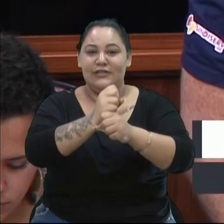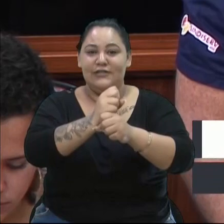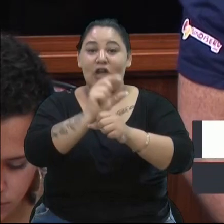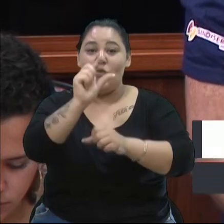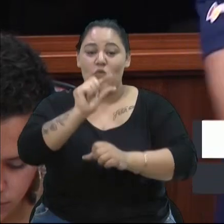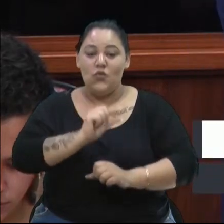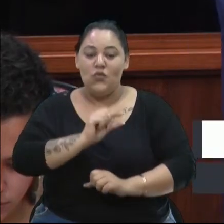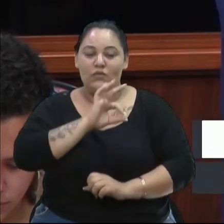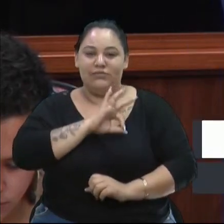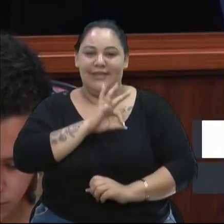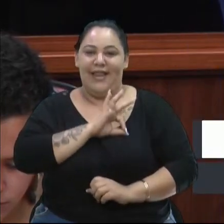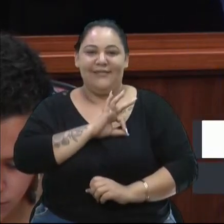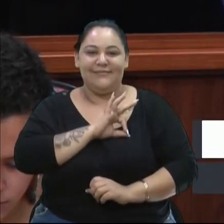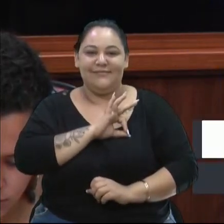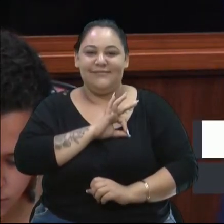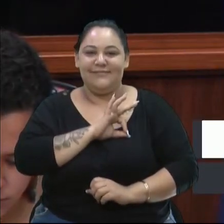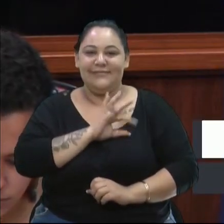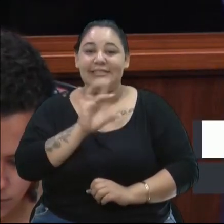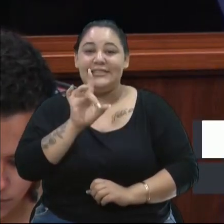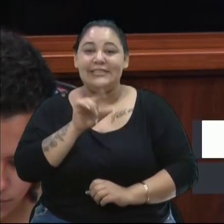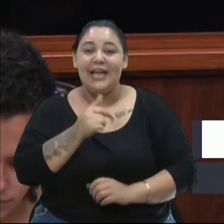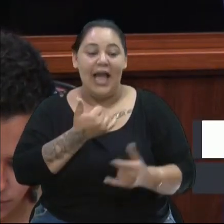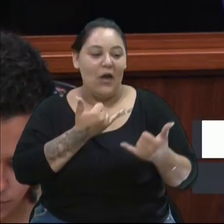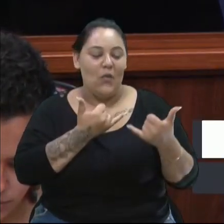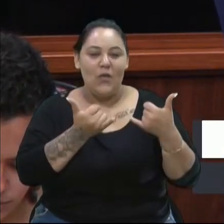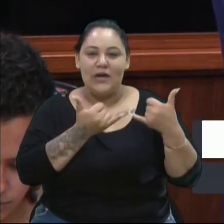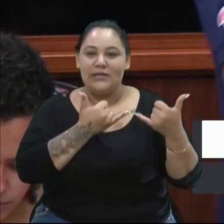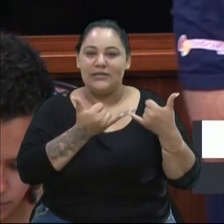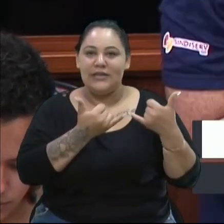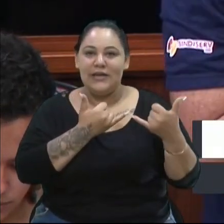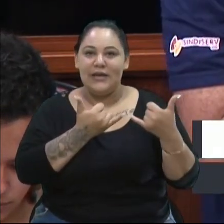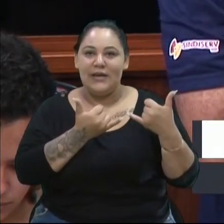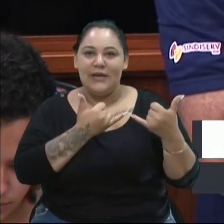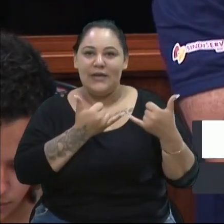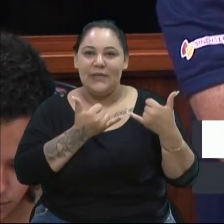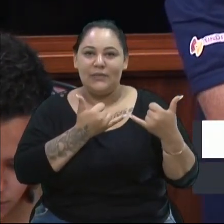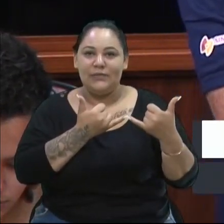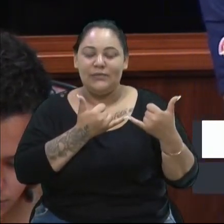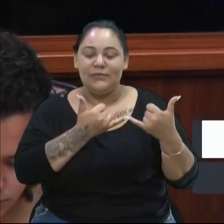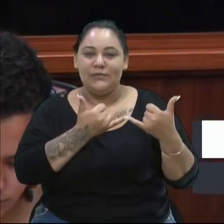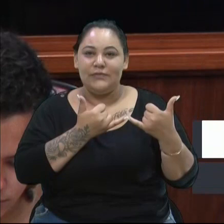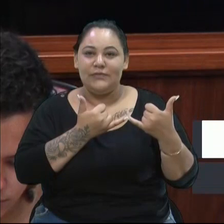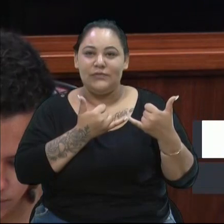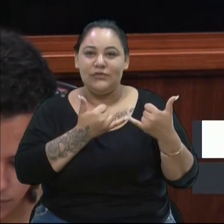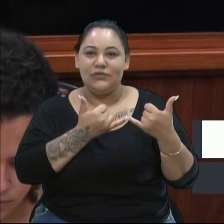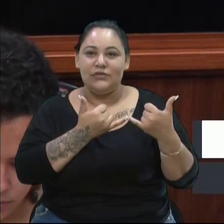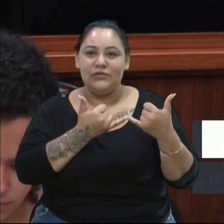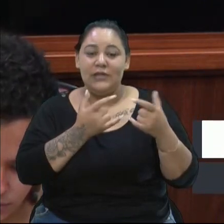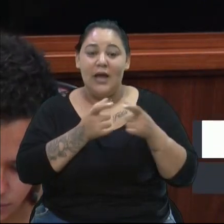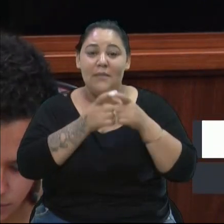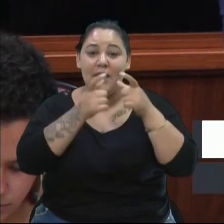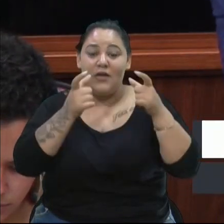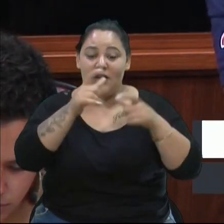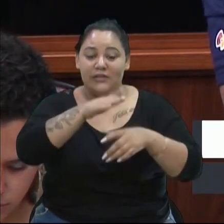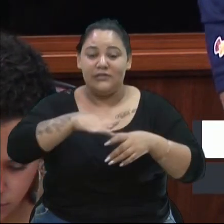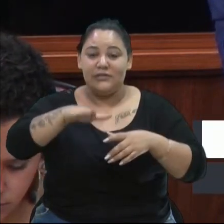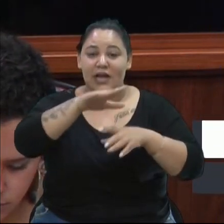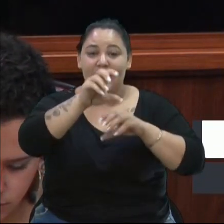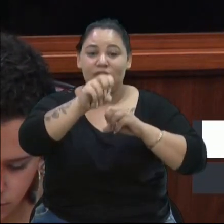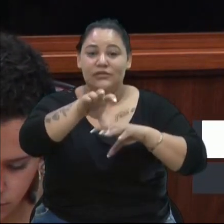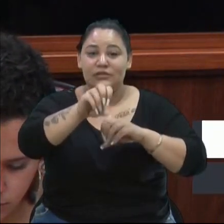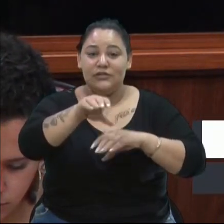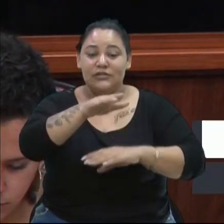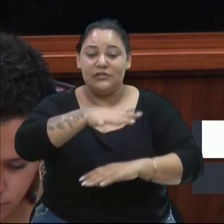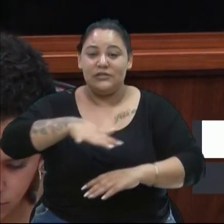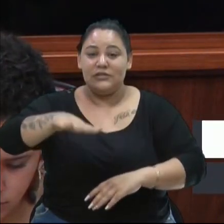isso. Que é o exemplo da imensa maioria dos servidores que estão na área da educação, que estão